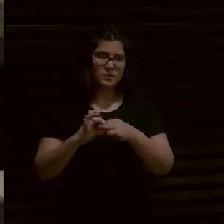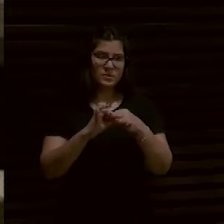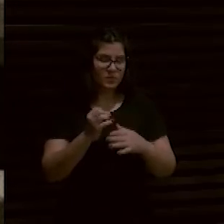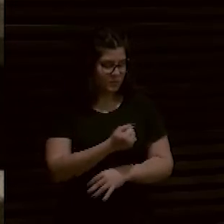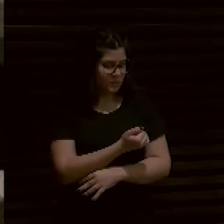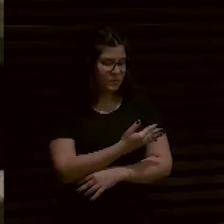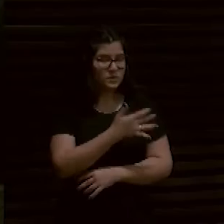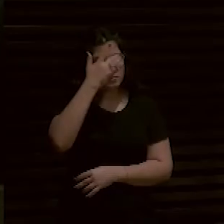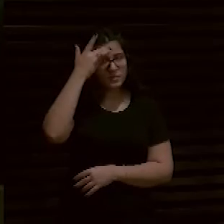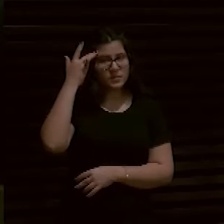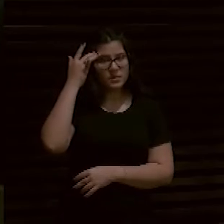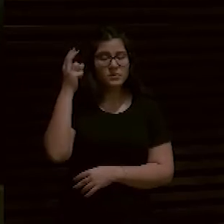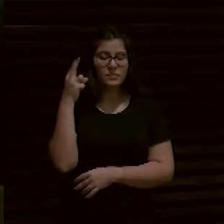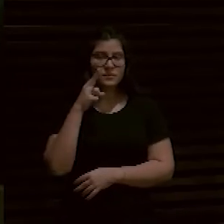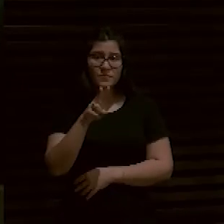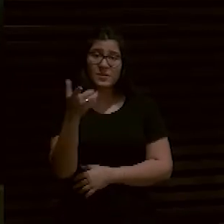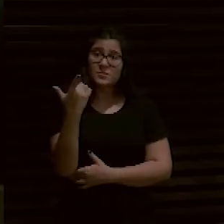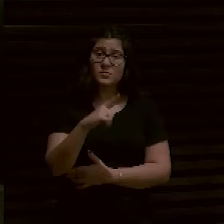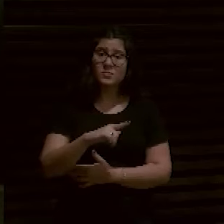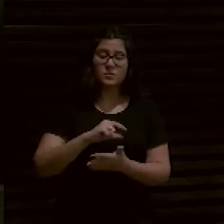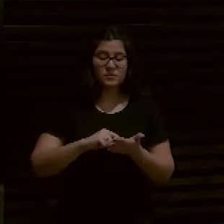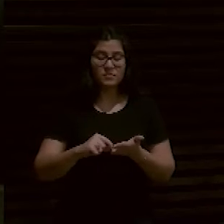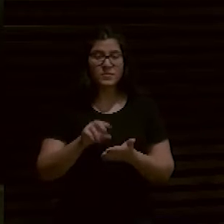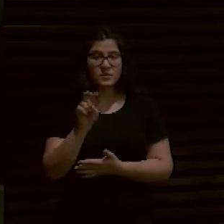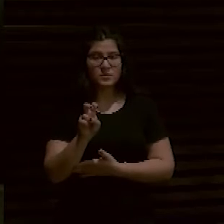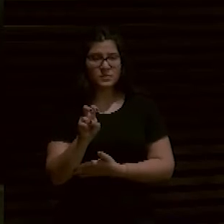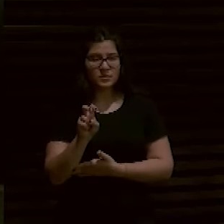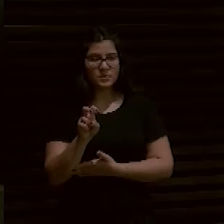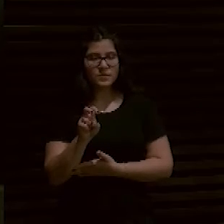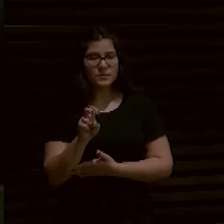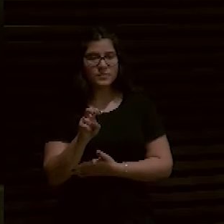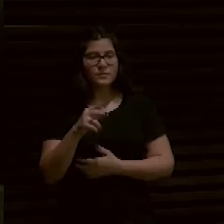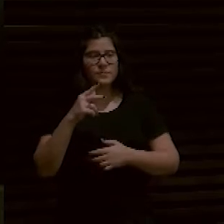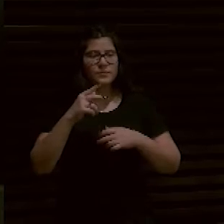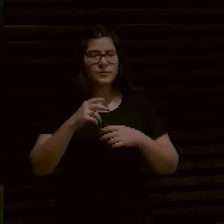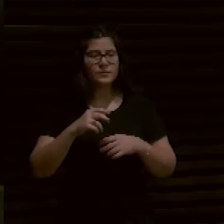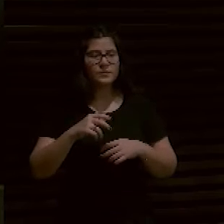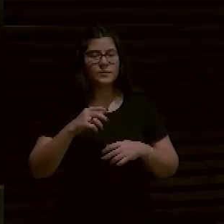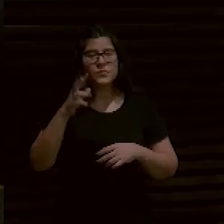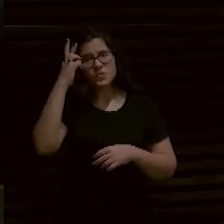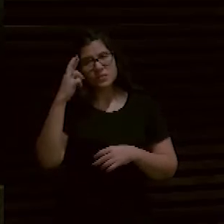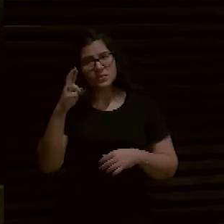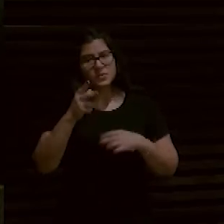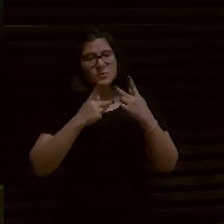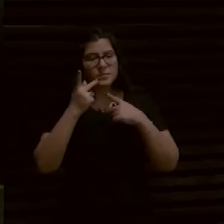do homem. Vejamos novamente o verso 5. Assim diz o